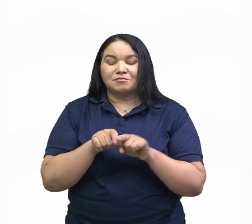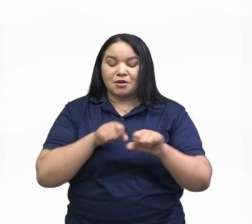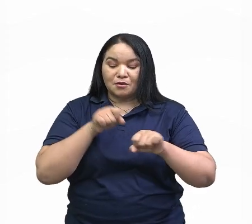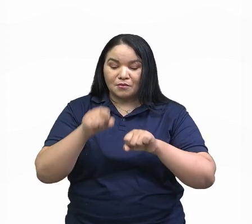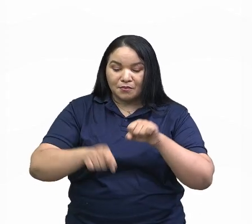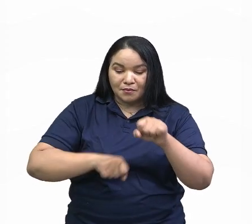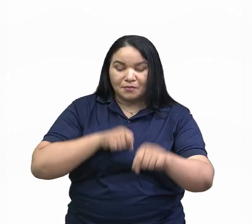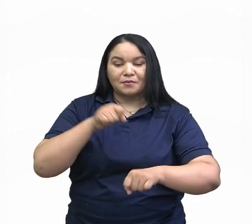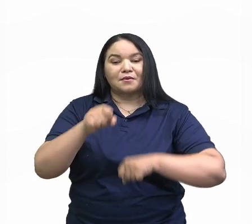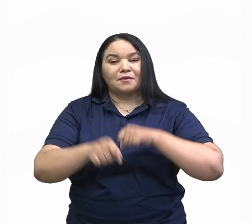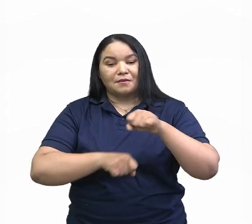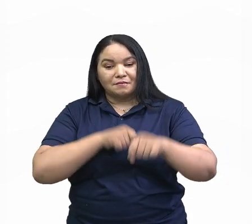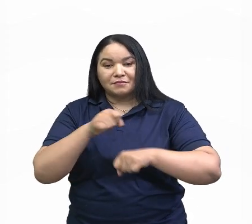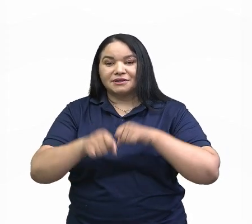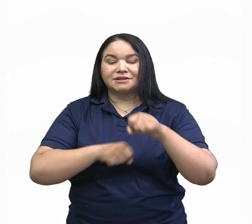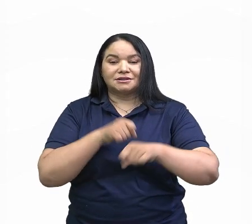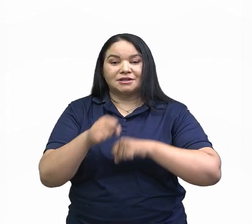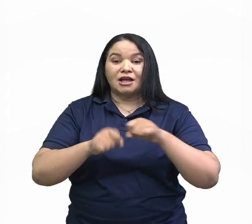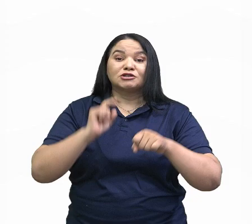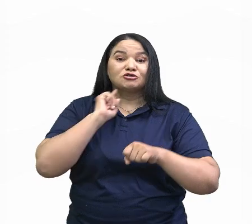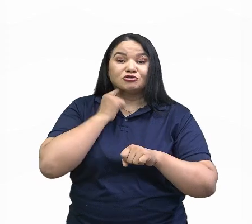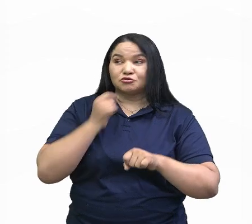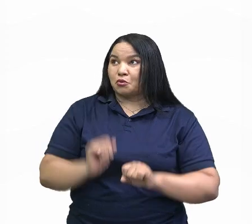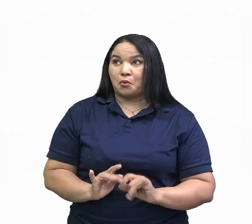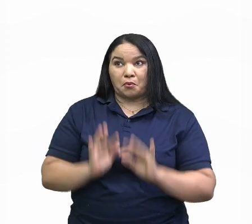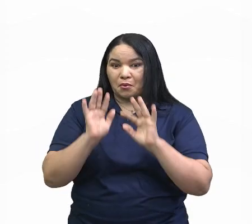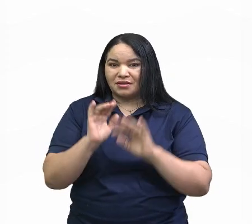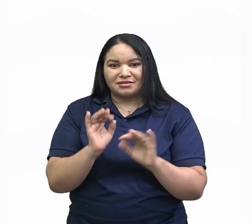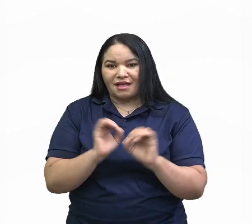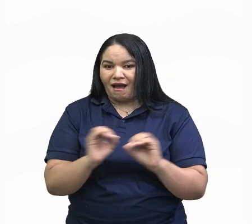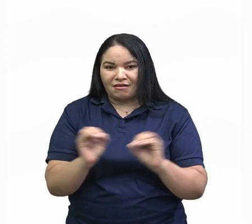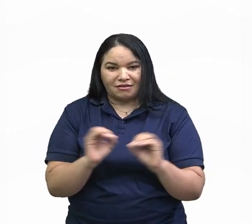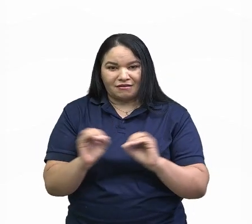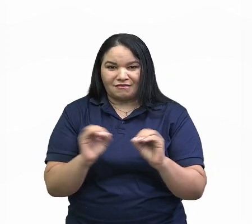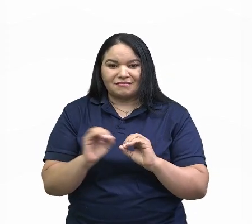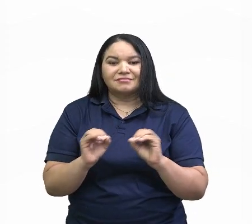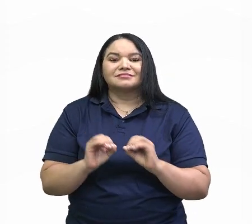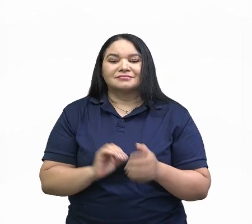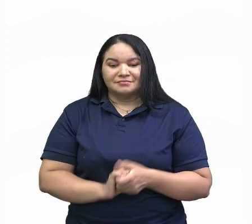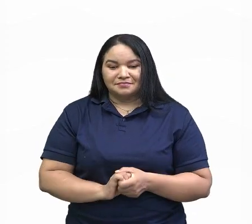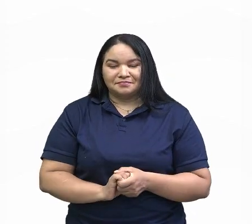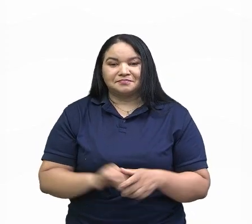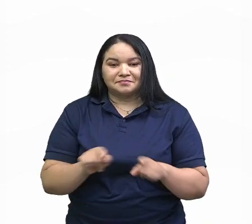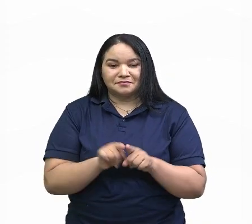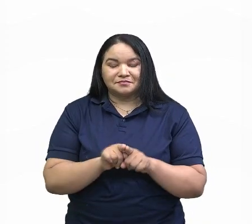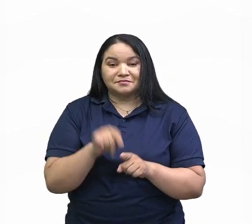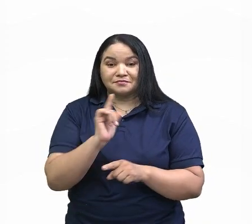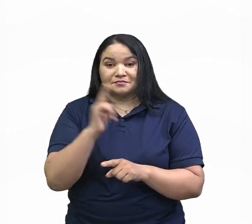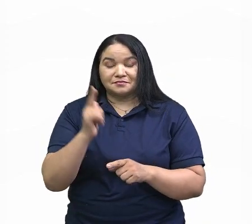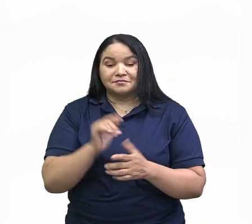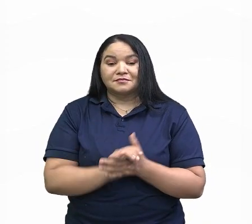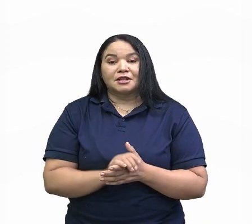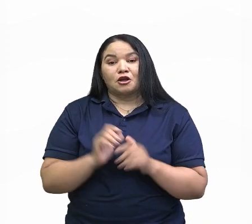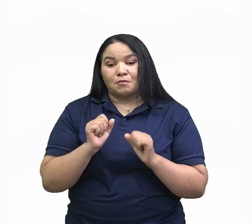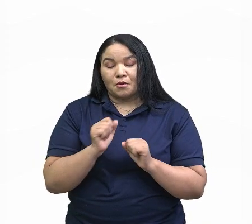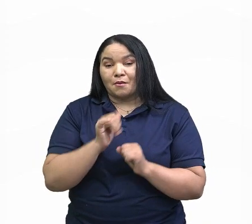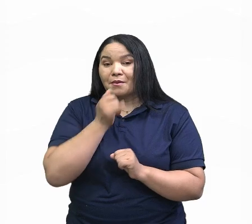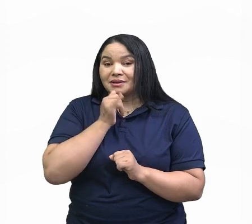vai lançar poluentes no ar atmosférico. Além disso, a gente pode adotar energia limpa. Olha